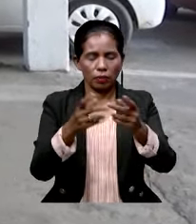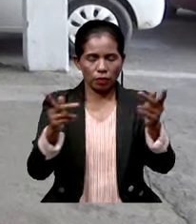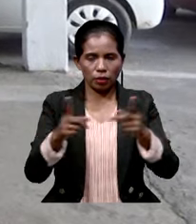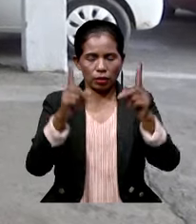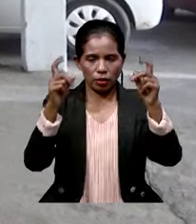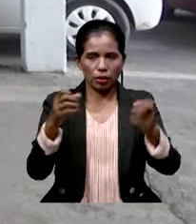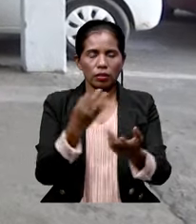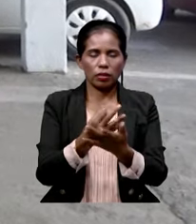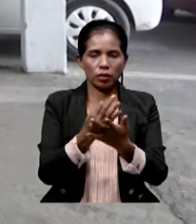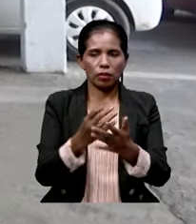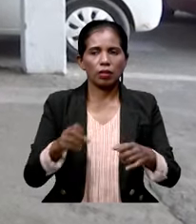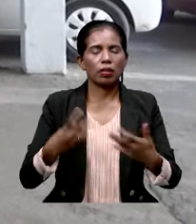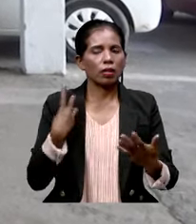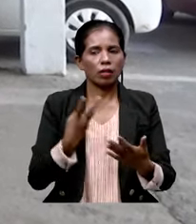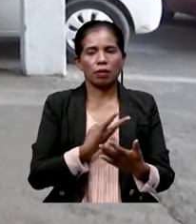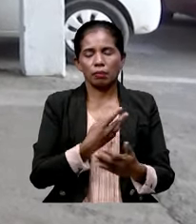orçamento rira, é a missão